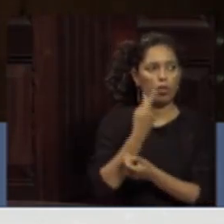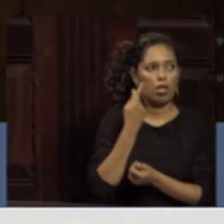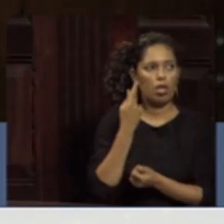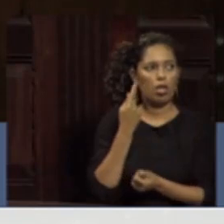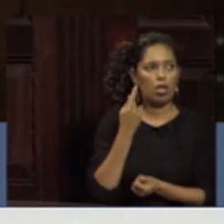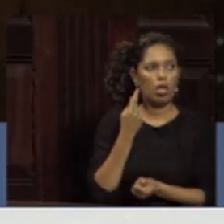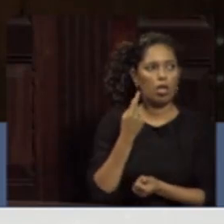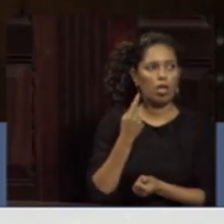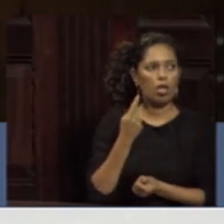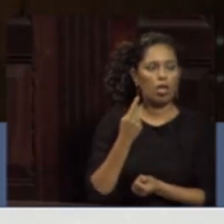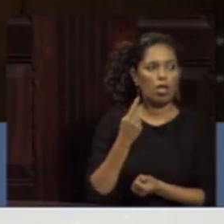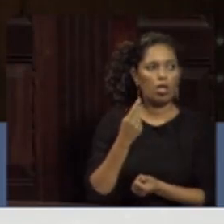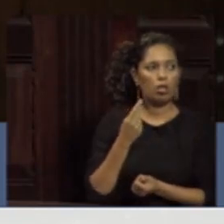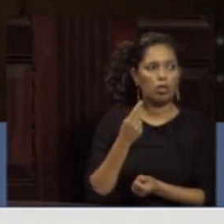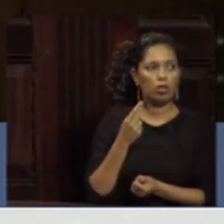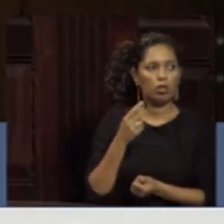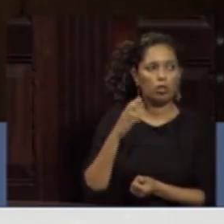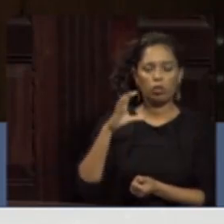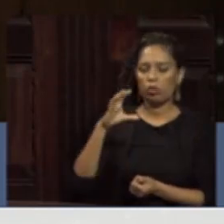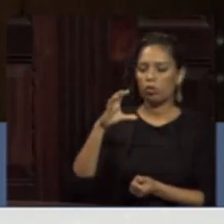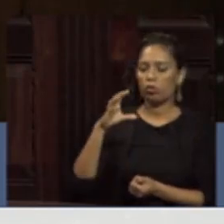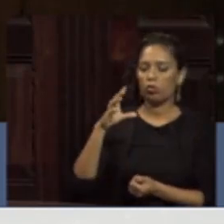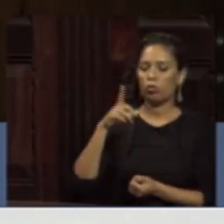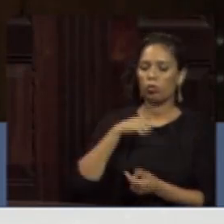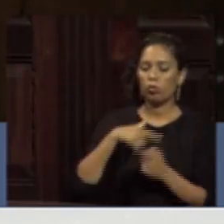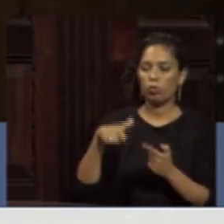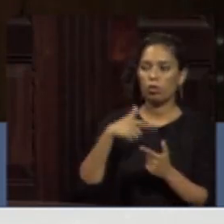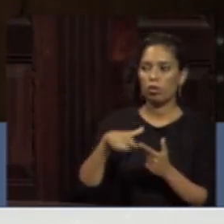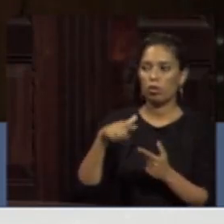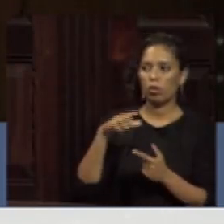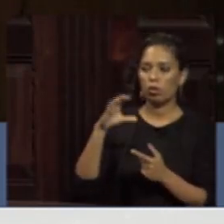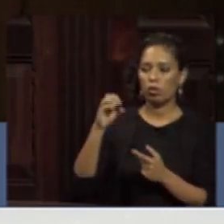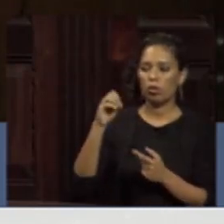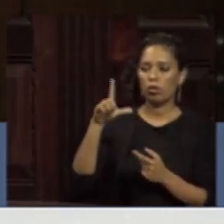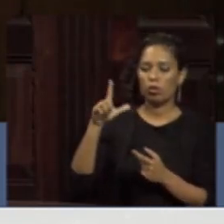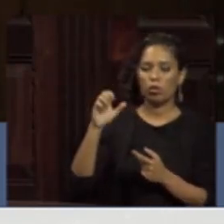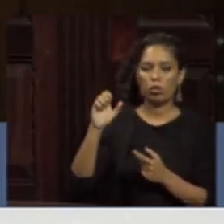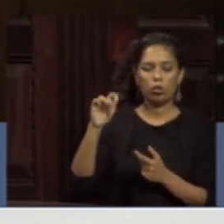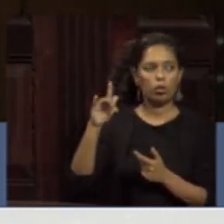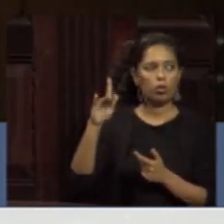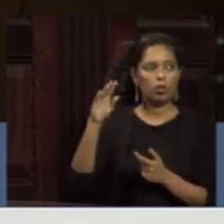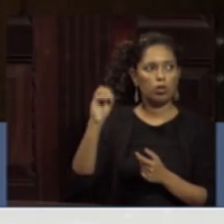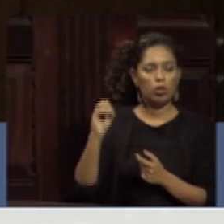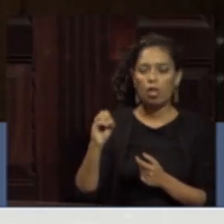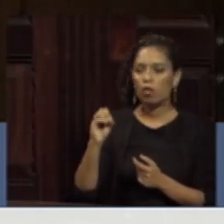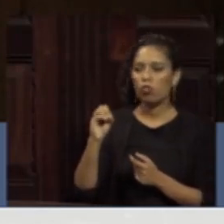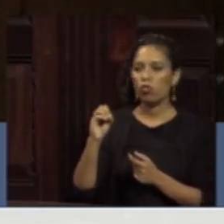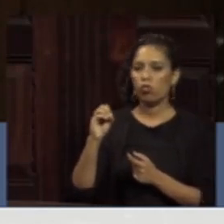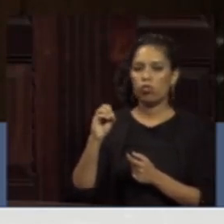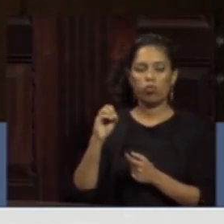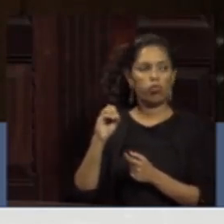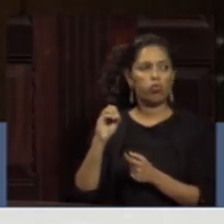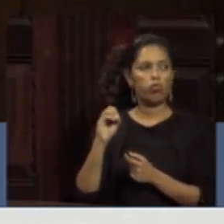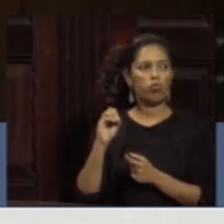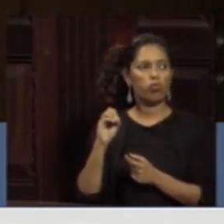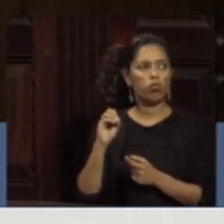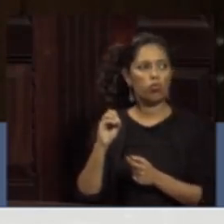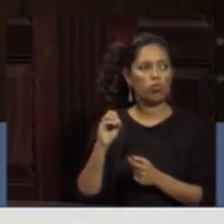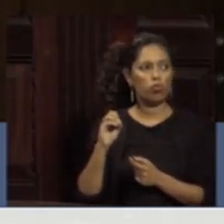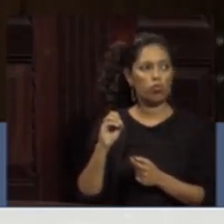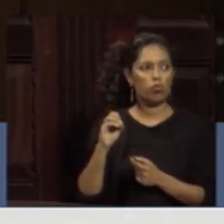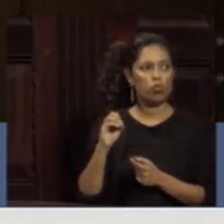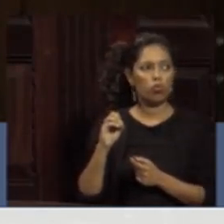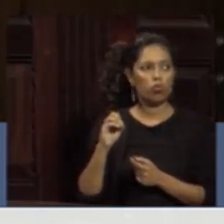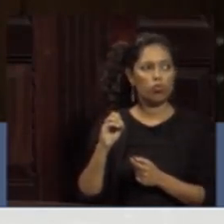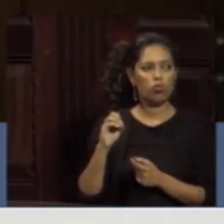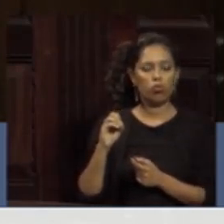no colégio Jamil Eljek, em Nova Friburgo. A gente está numa luta contra o fechamento de